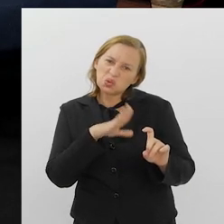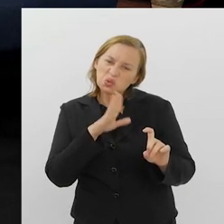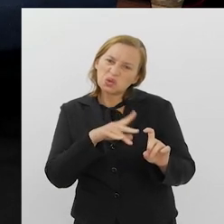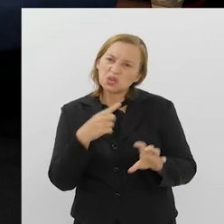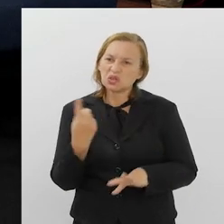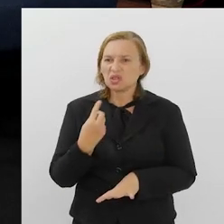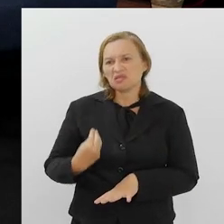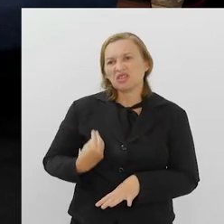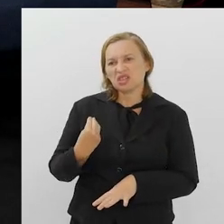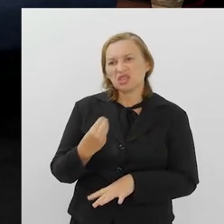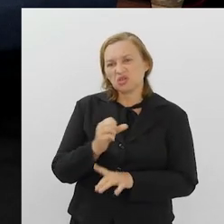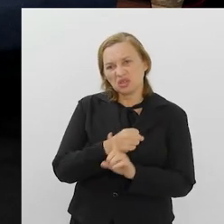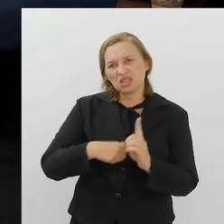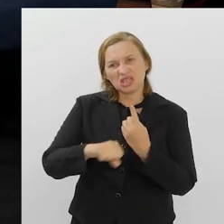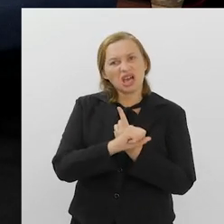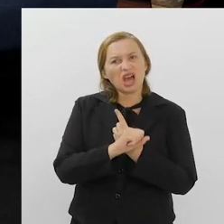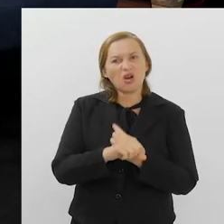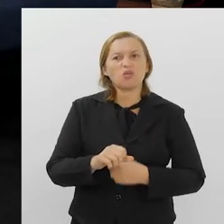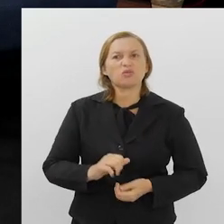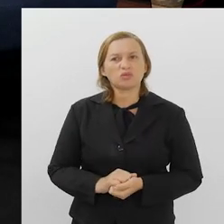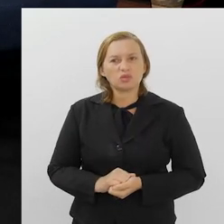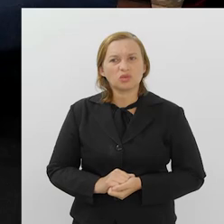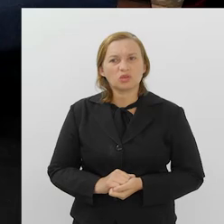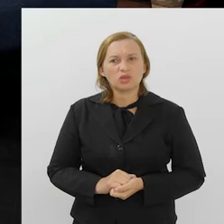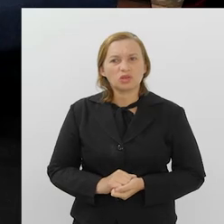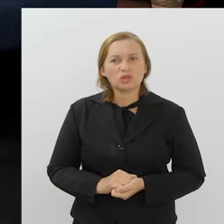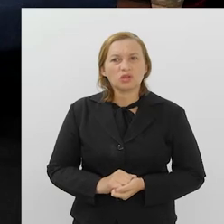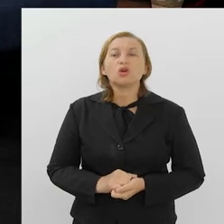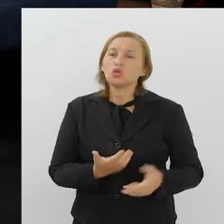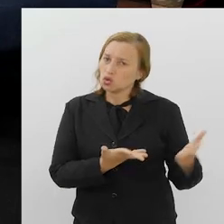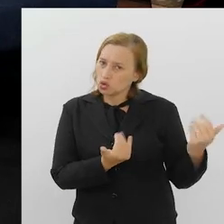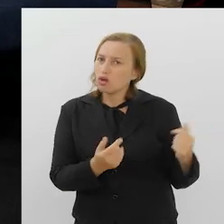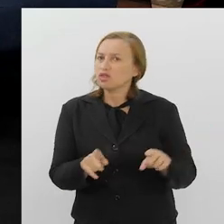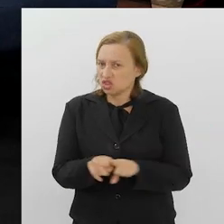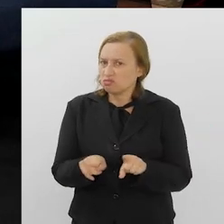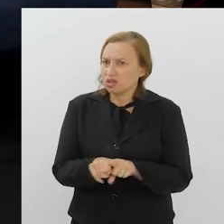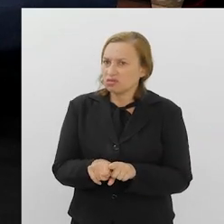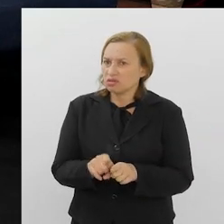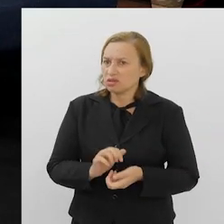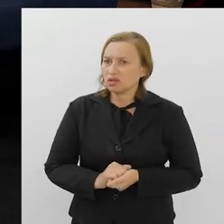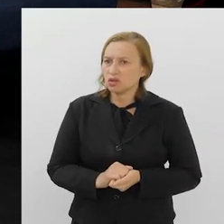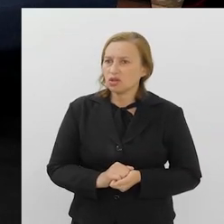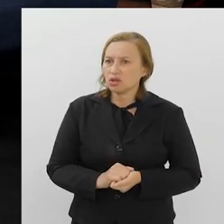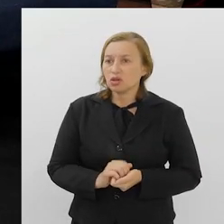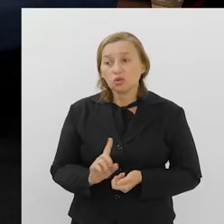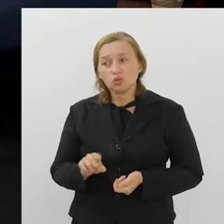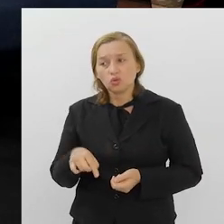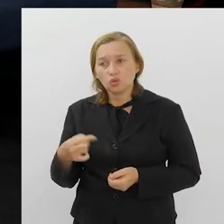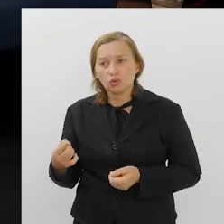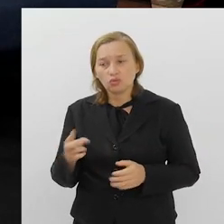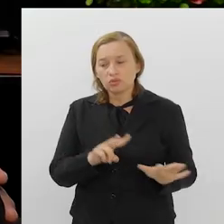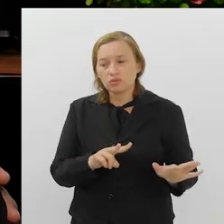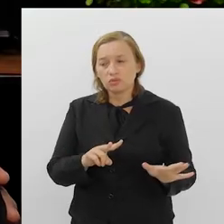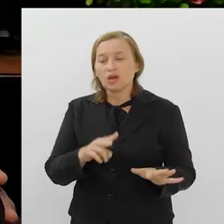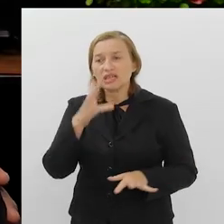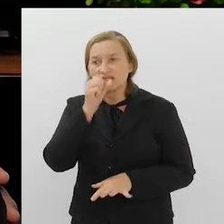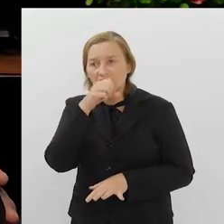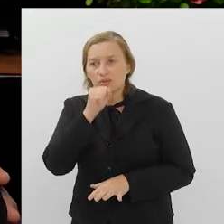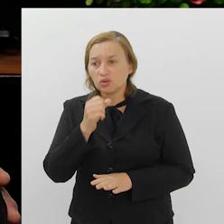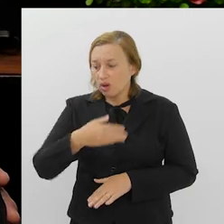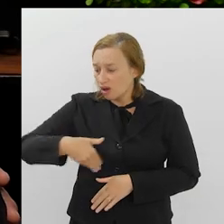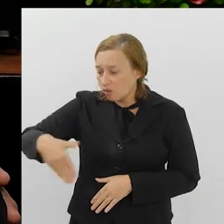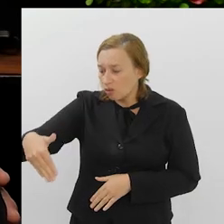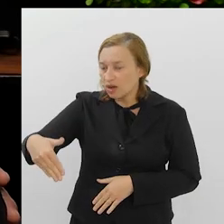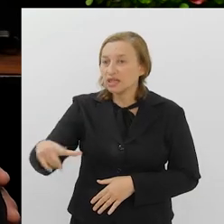completamente mito mesmo esse daí do jens dos jovens também no próximo sábado